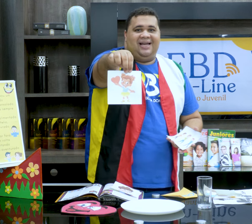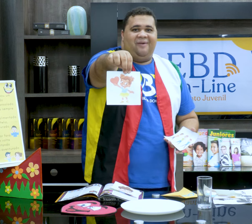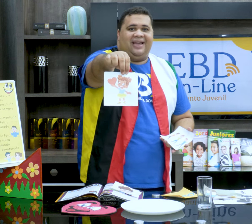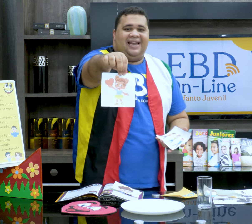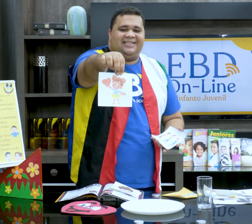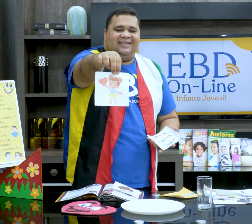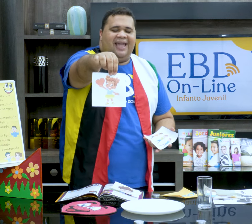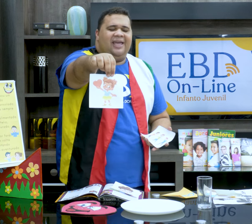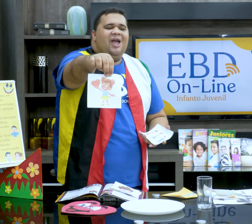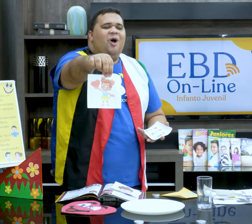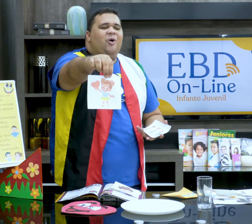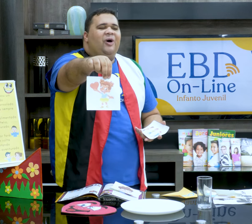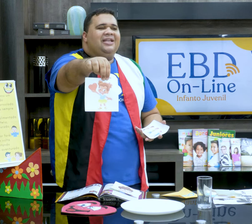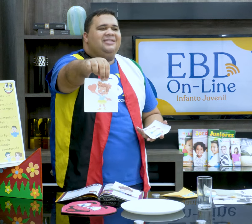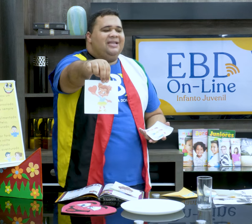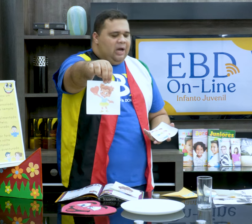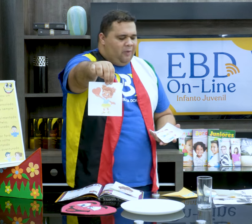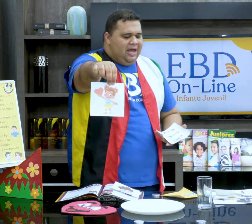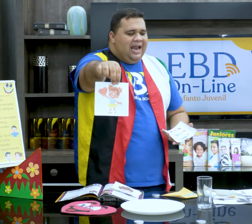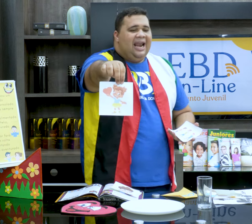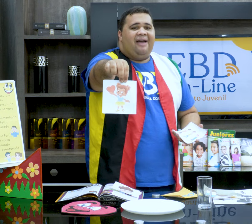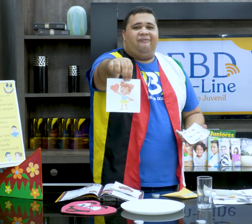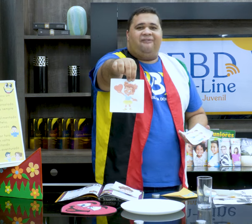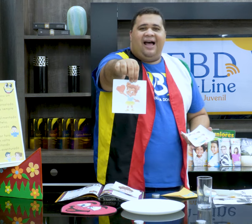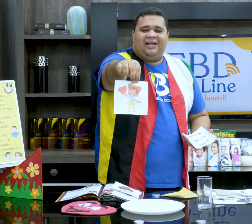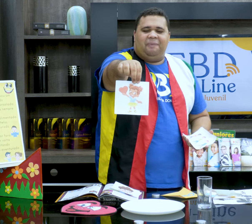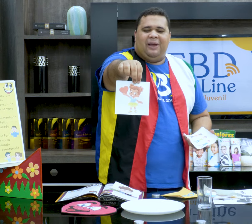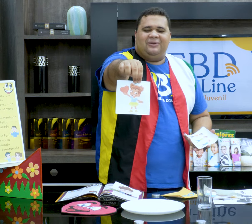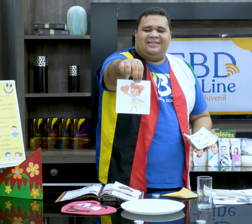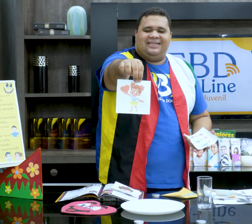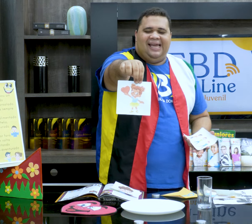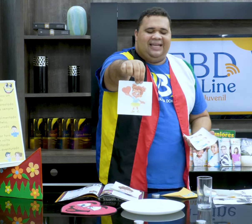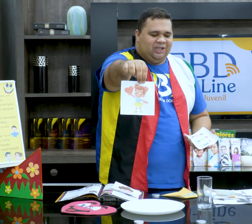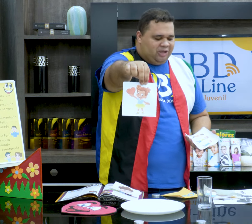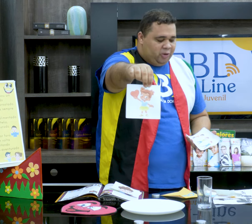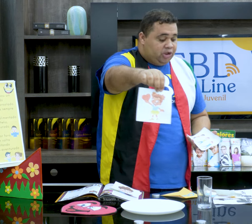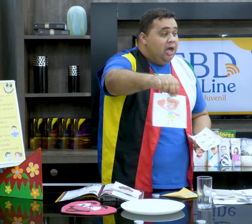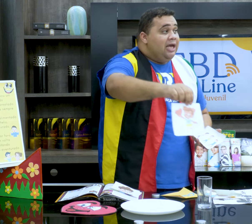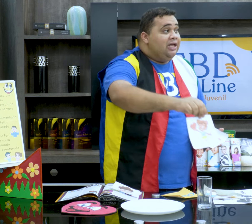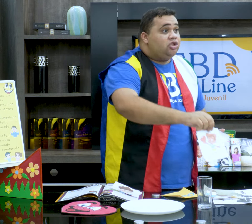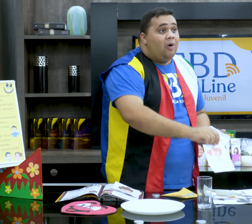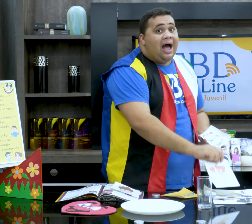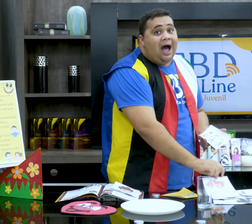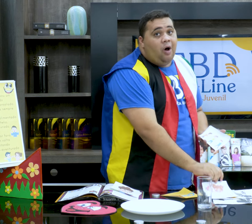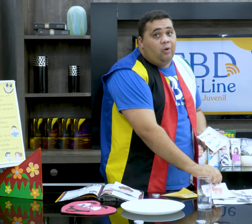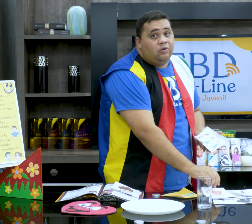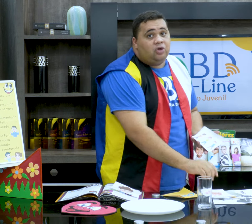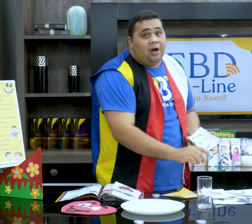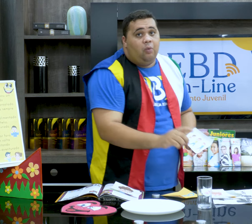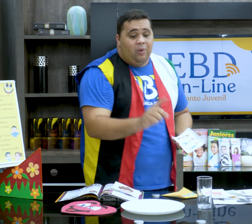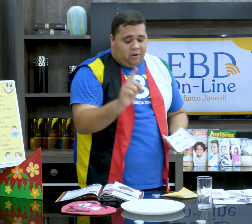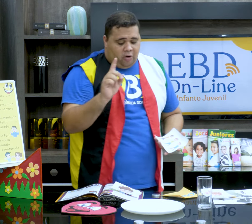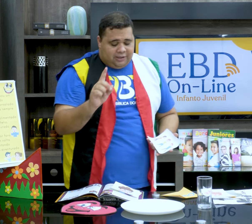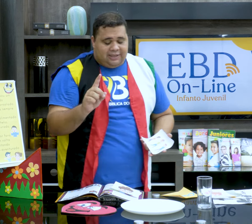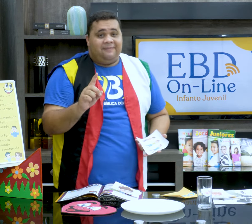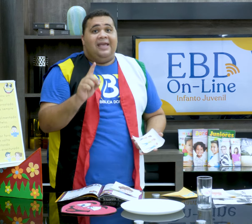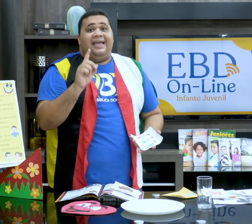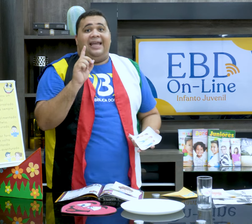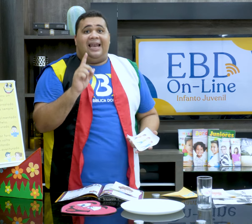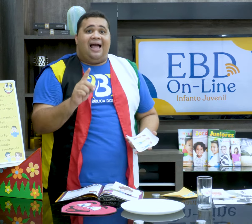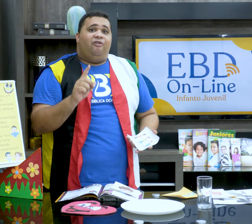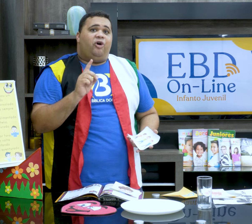de coração aqueles que TM o coração lavado Pelo Sangue de Jesus e só há al Só há uma